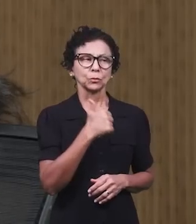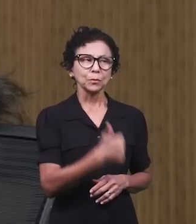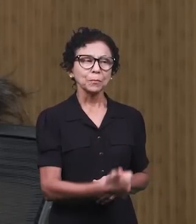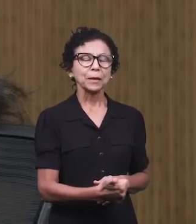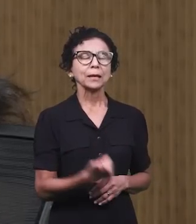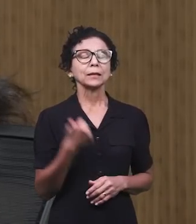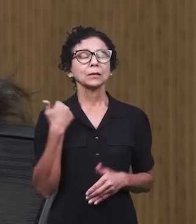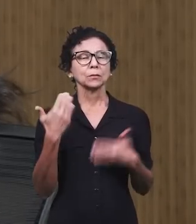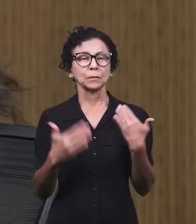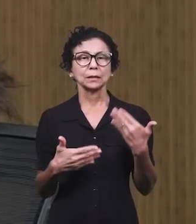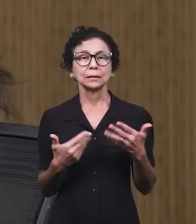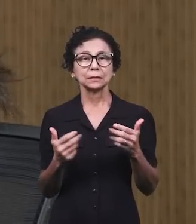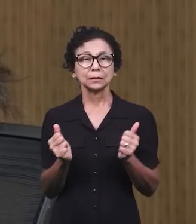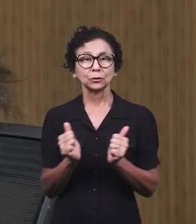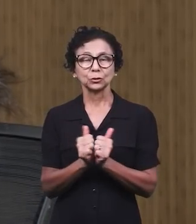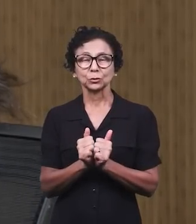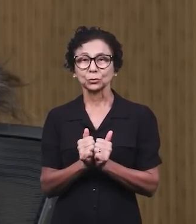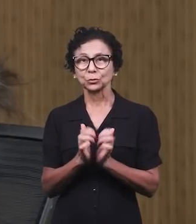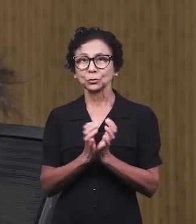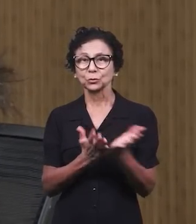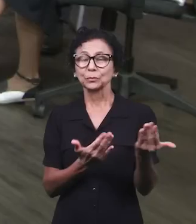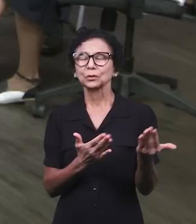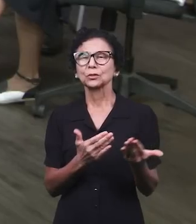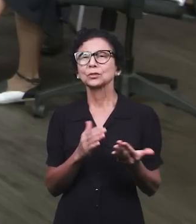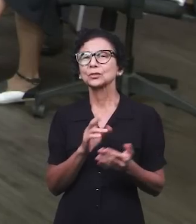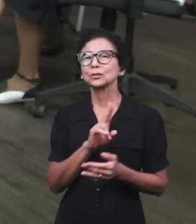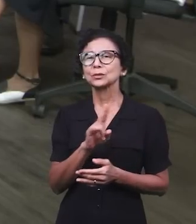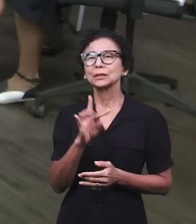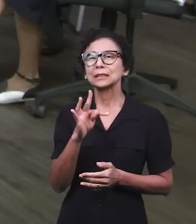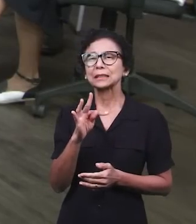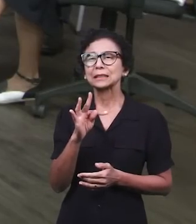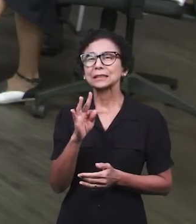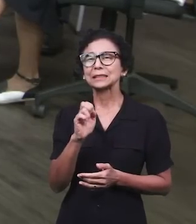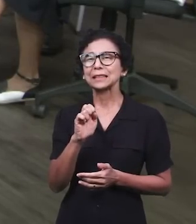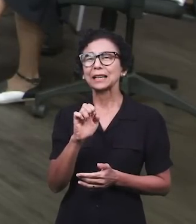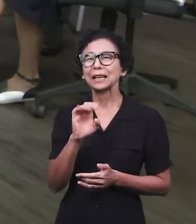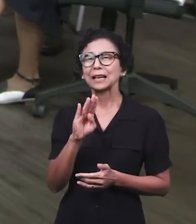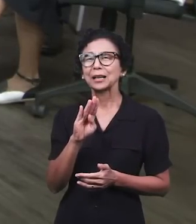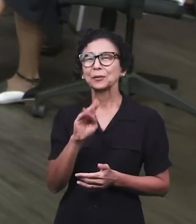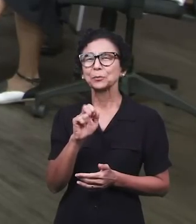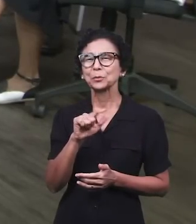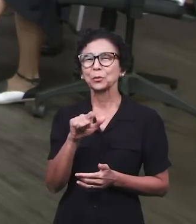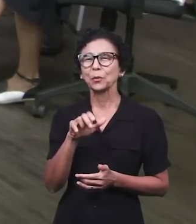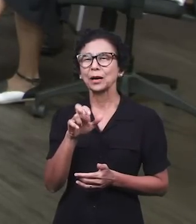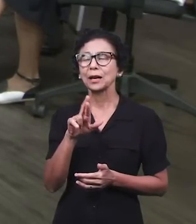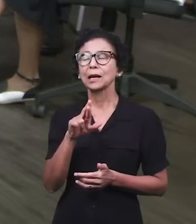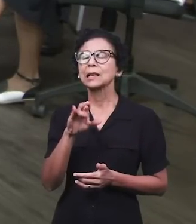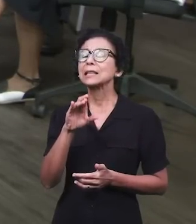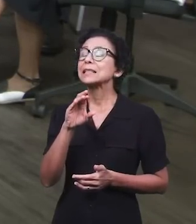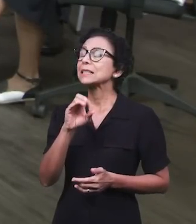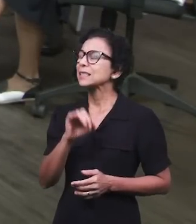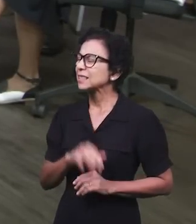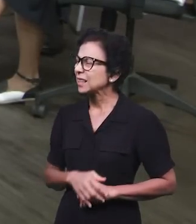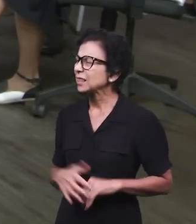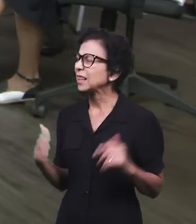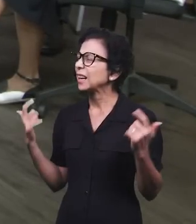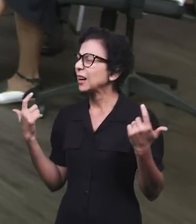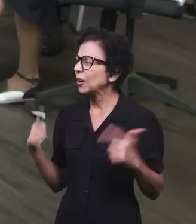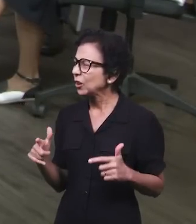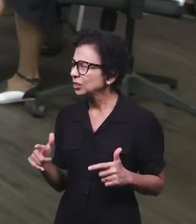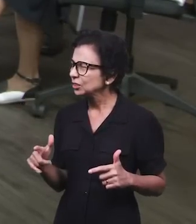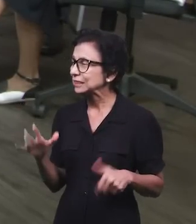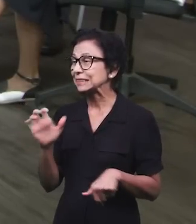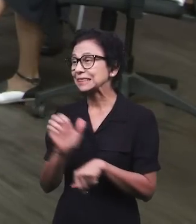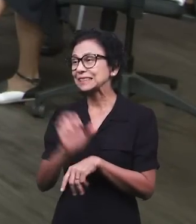com os jovens de Tabuazeiro. Tabuazeiro, que fica em? Que fica em Vitória, aqui, capital do Vitória, Espírito Santo, Brasil,